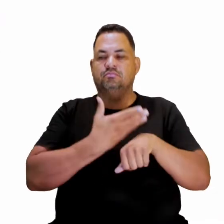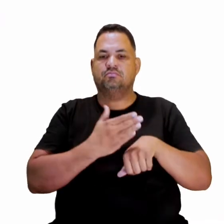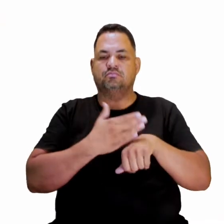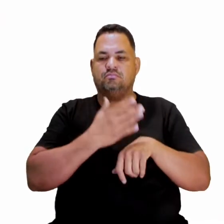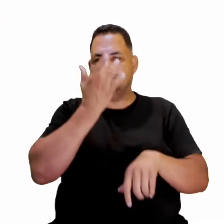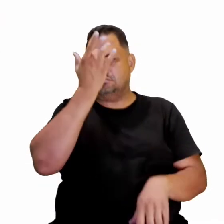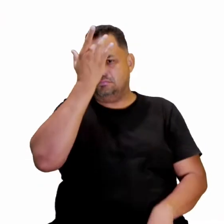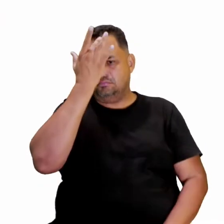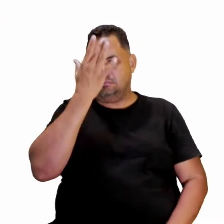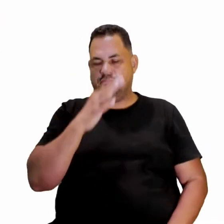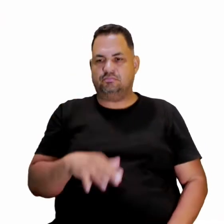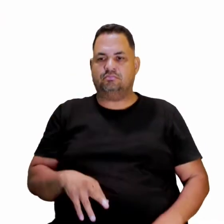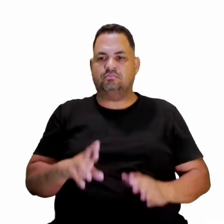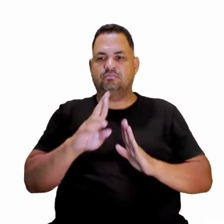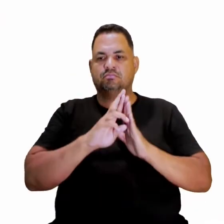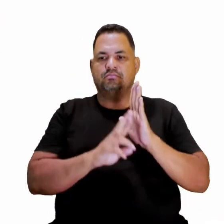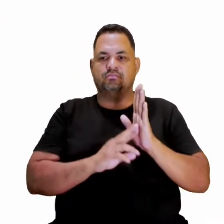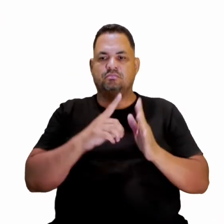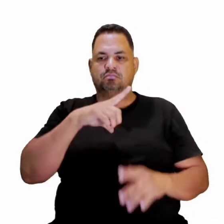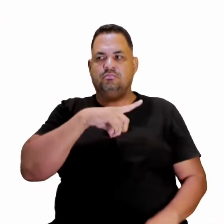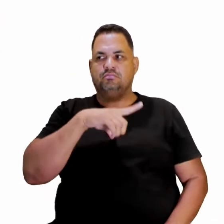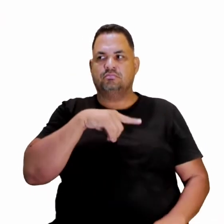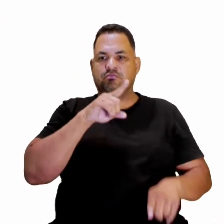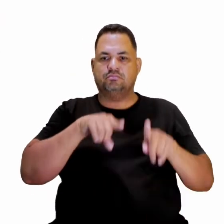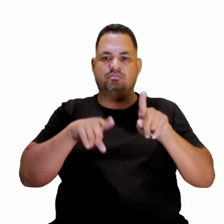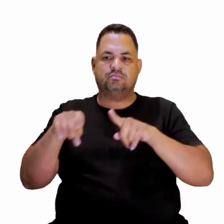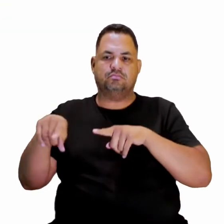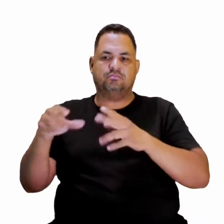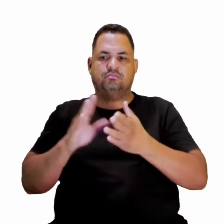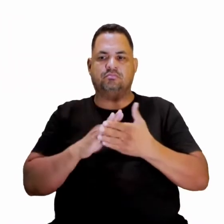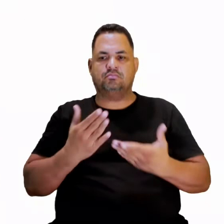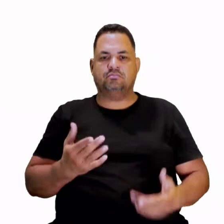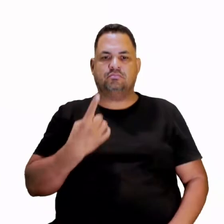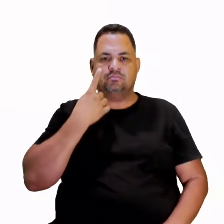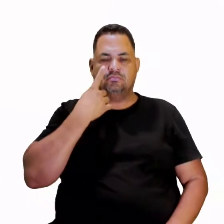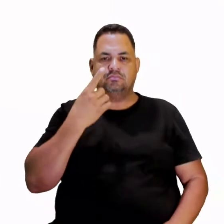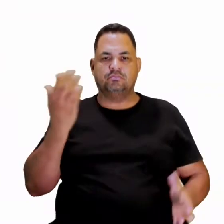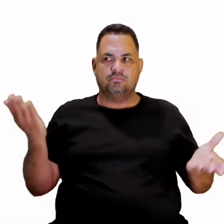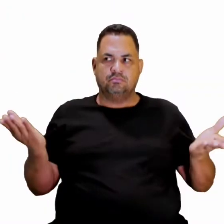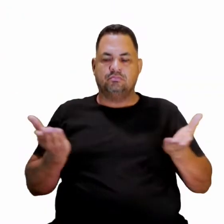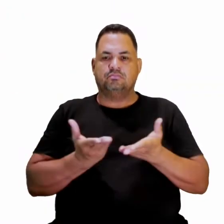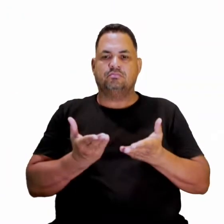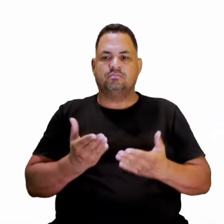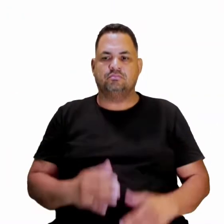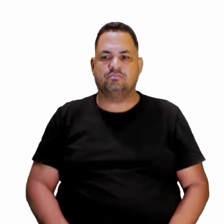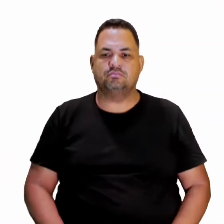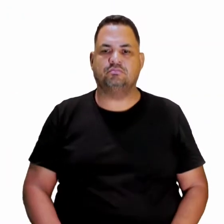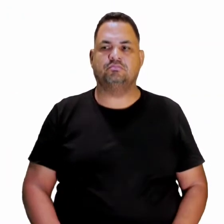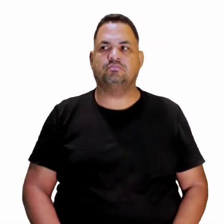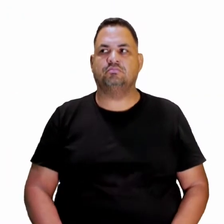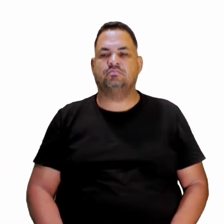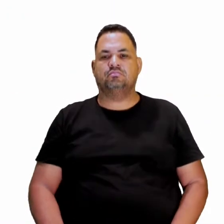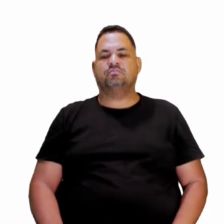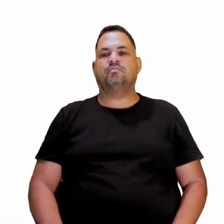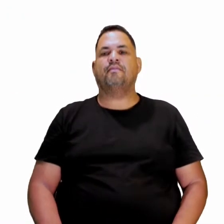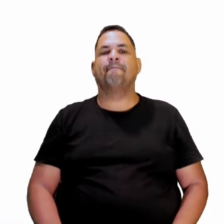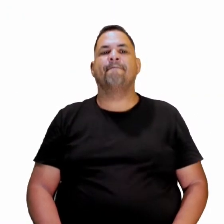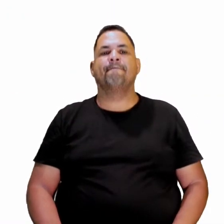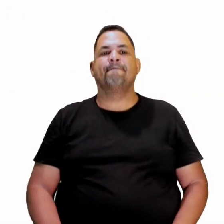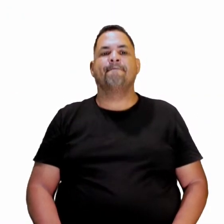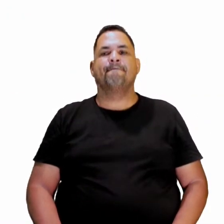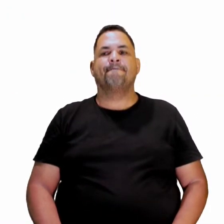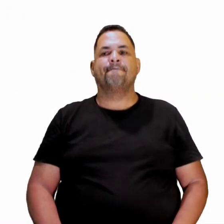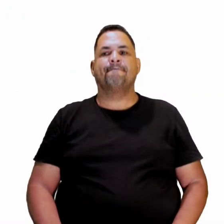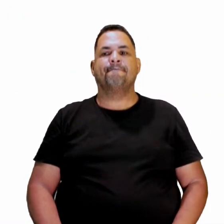muito fácil, as regras existem as suas variações. E a gente vai ver isso agora. Olha aí.